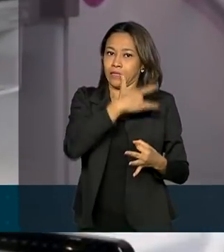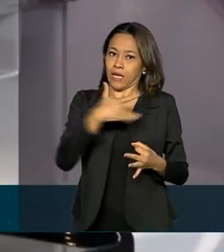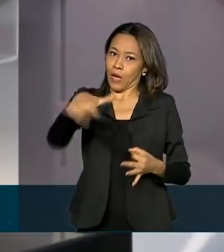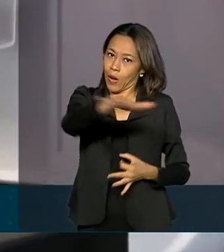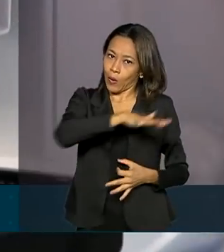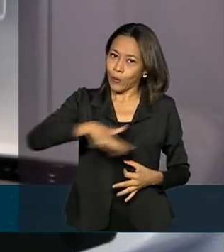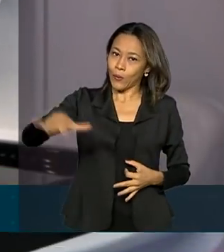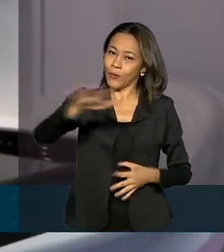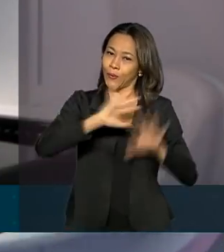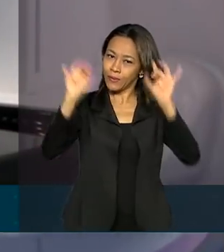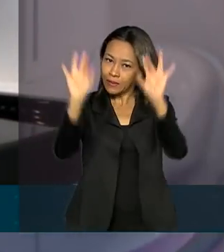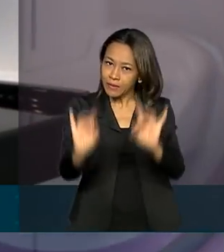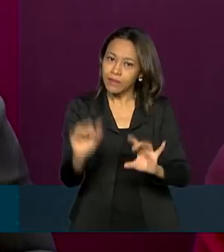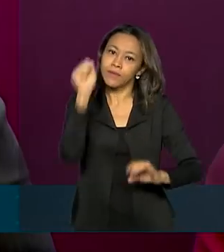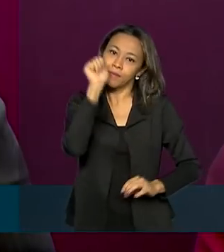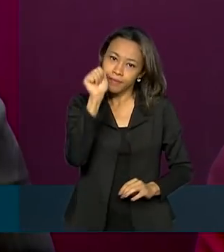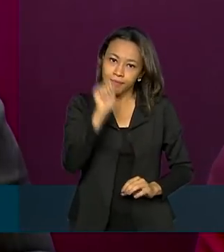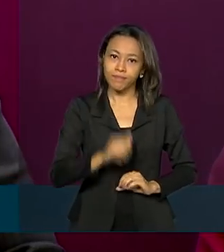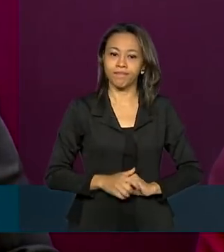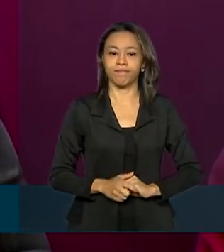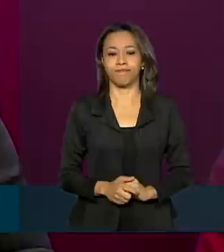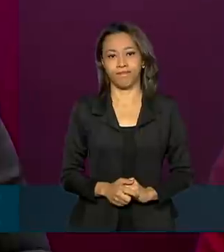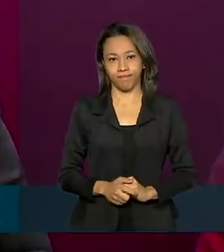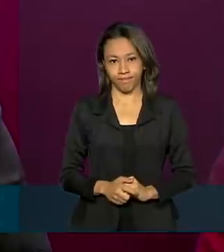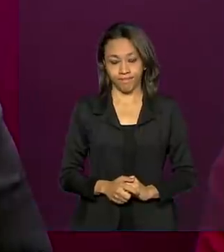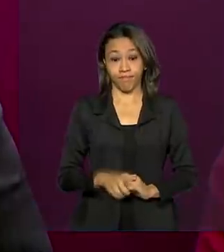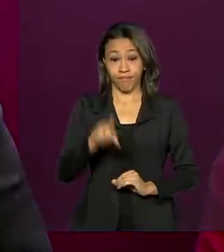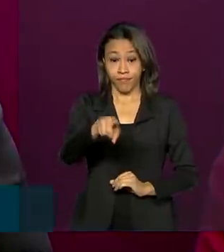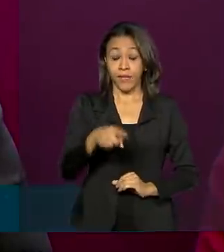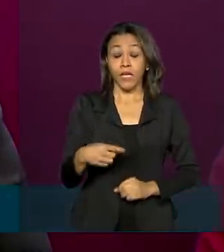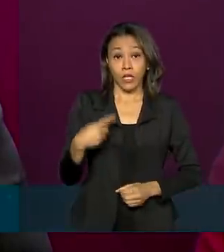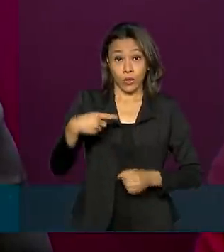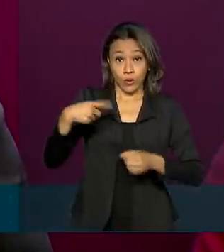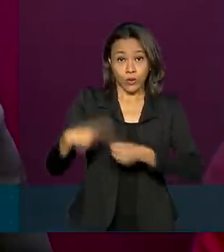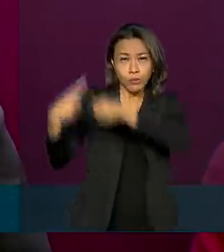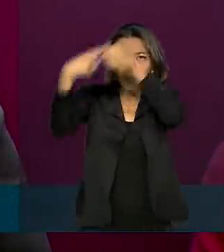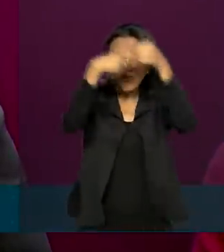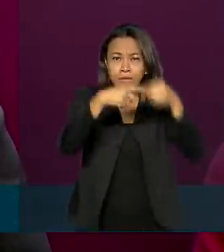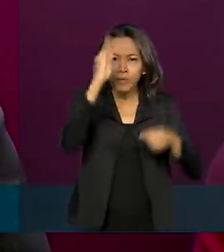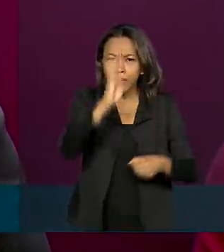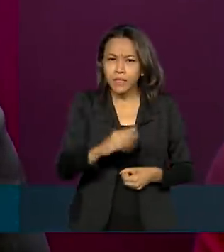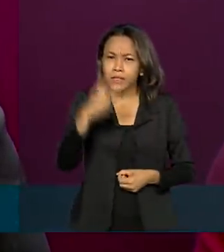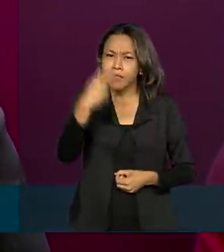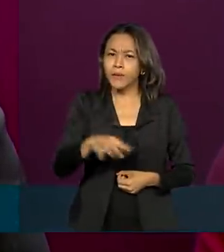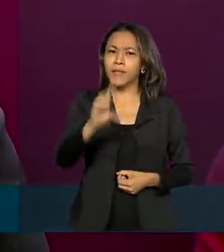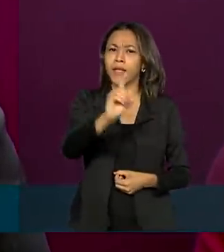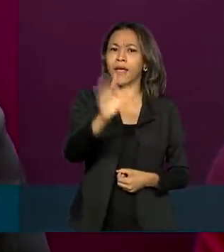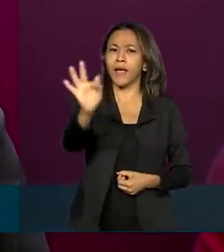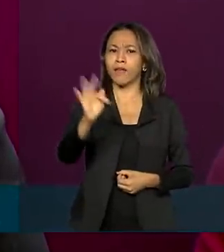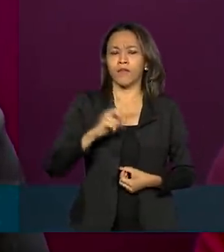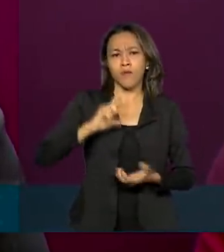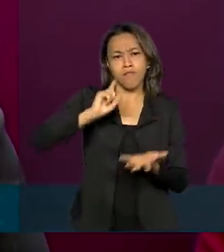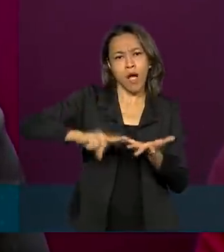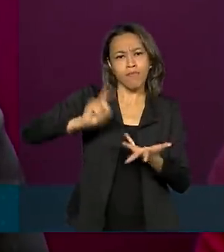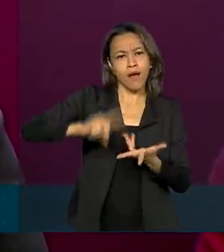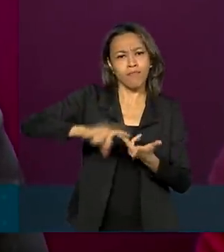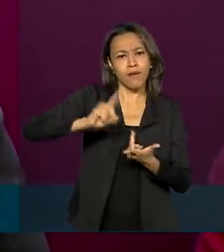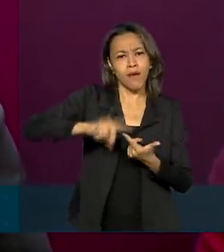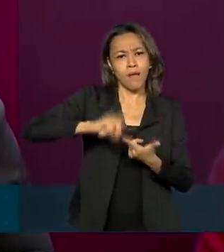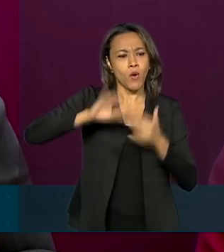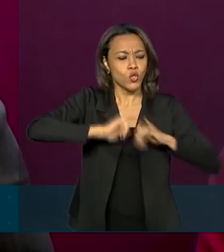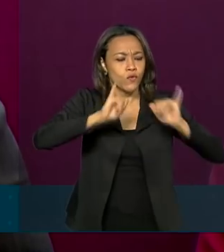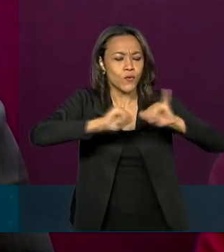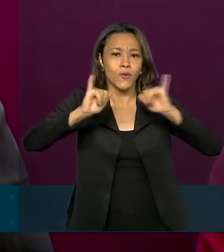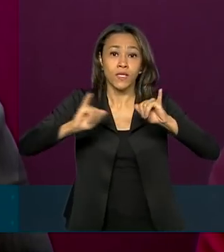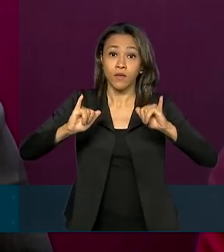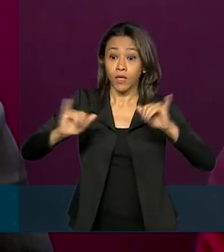especial das mulheres. Os municípios brasileiros e o Distrito Federal devem realizar uma série de atividades relacionadas ao cuidado em saúde da população,